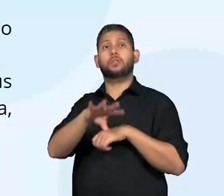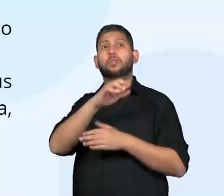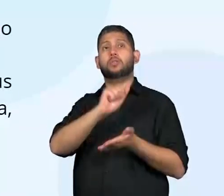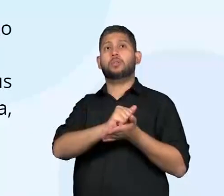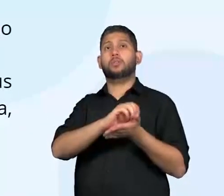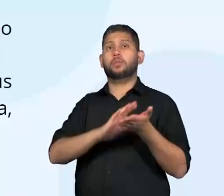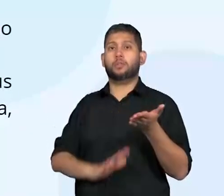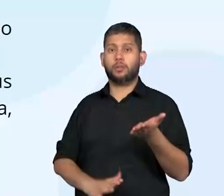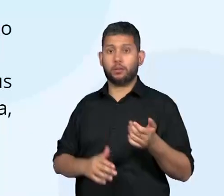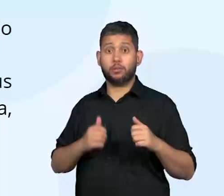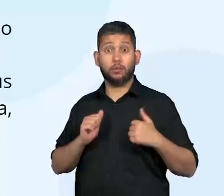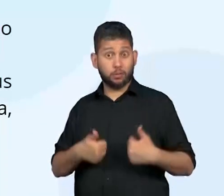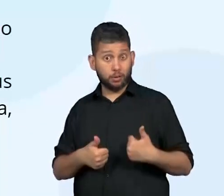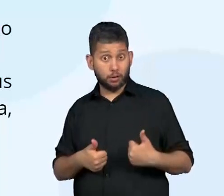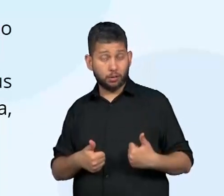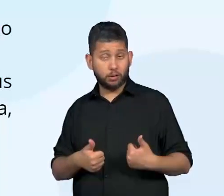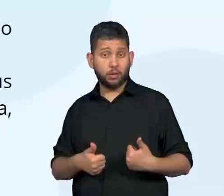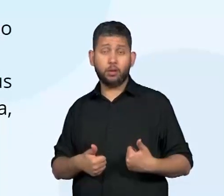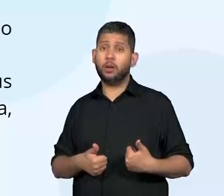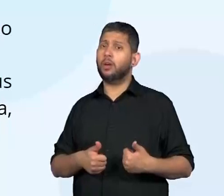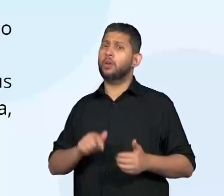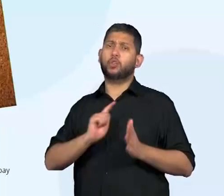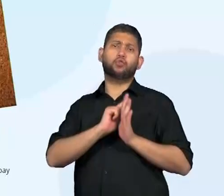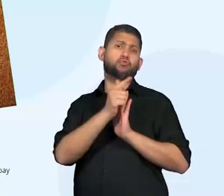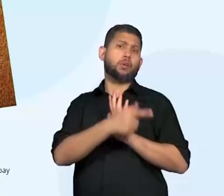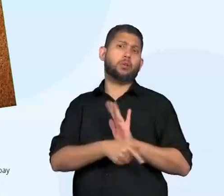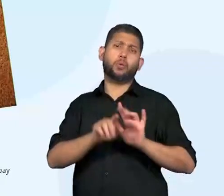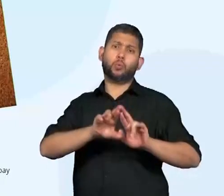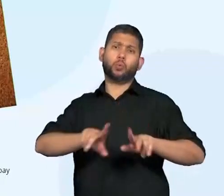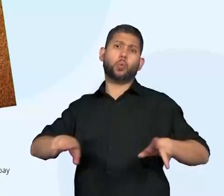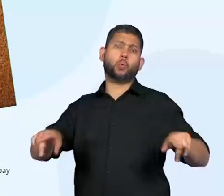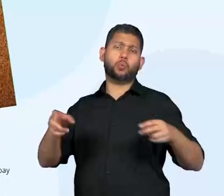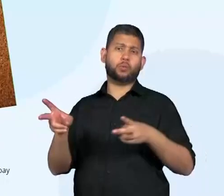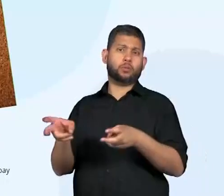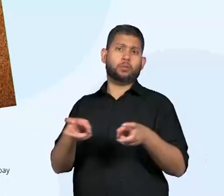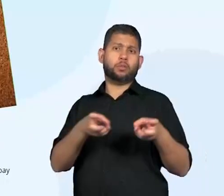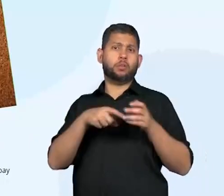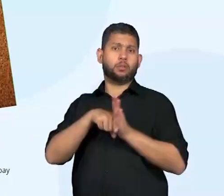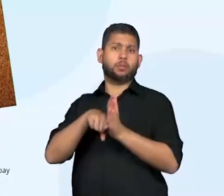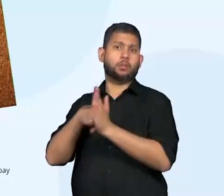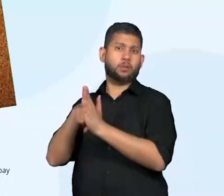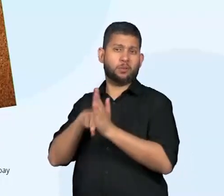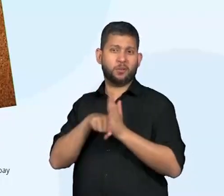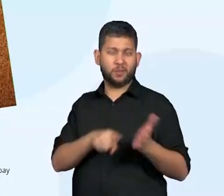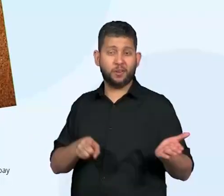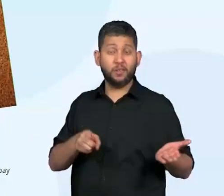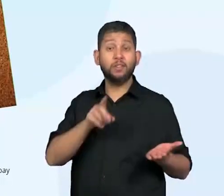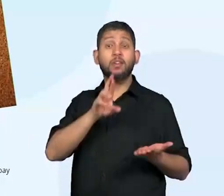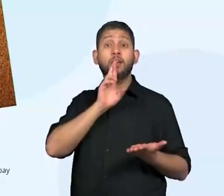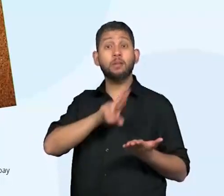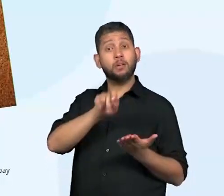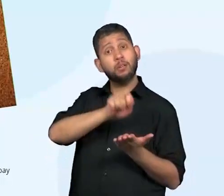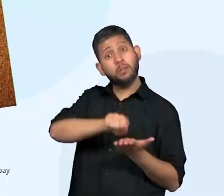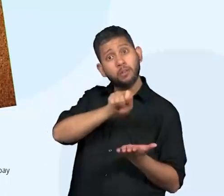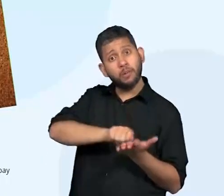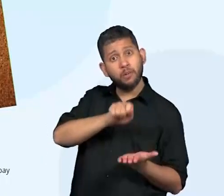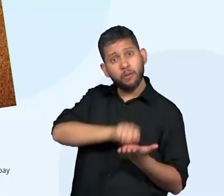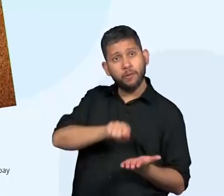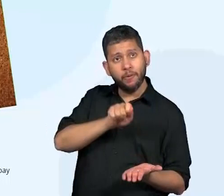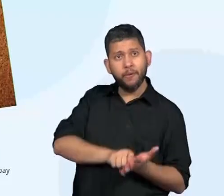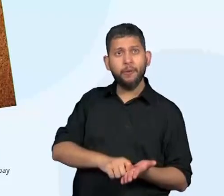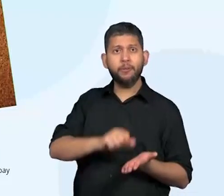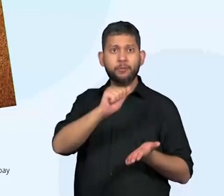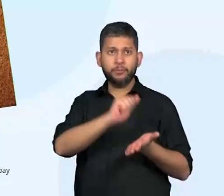atividades também. Explorem todos os gêneros que vocês puderem, tá? Registre suas respostas da